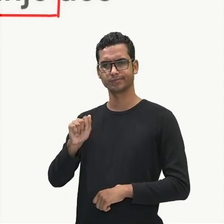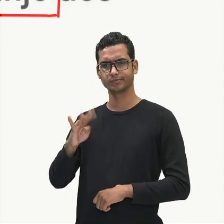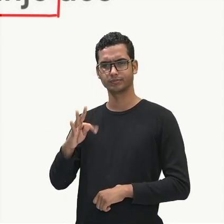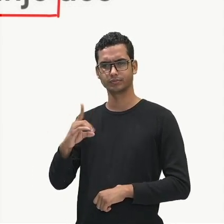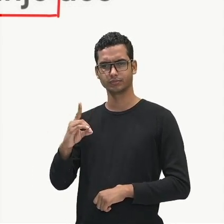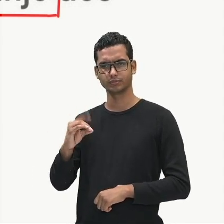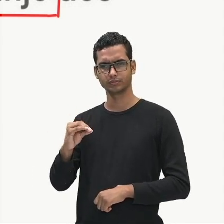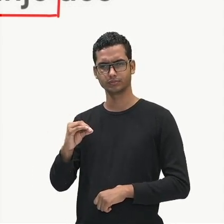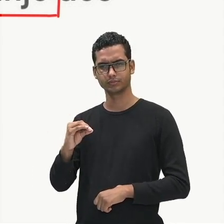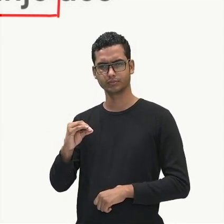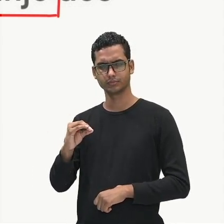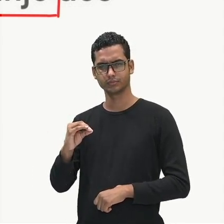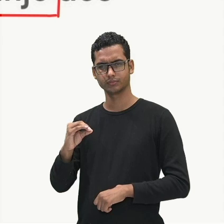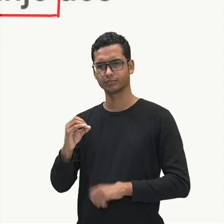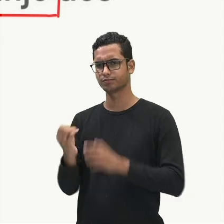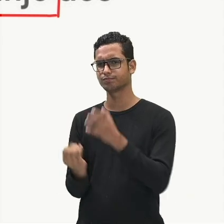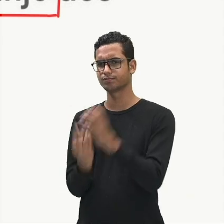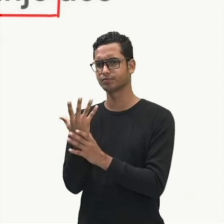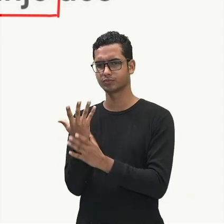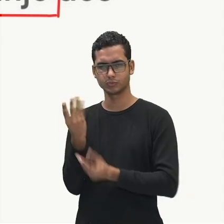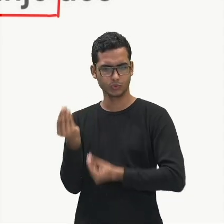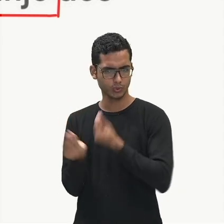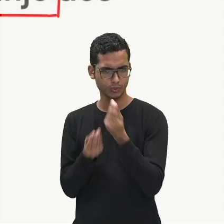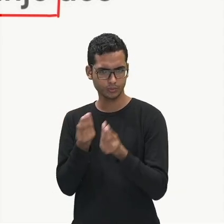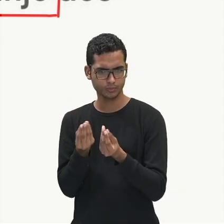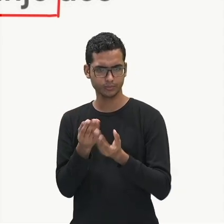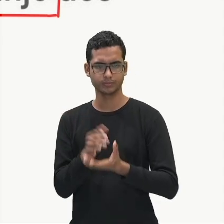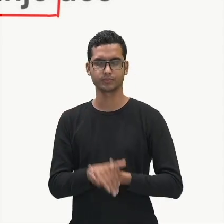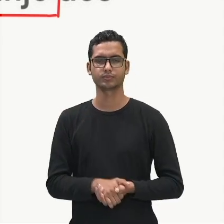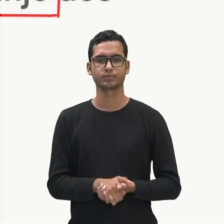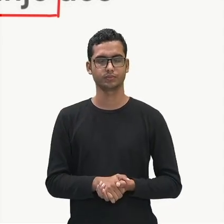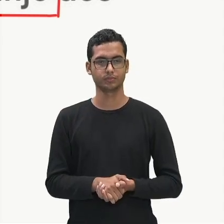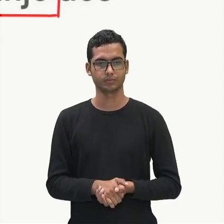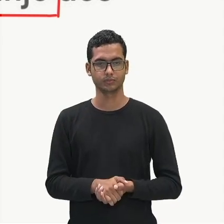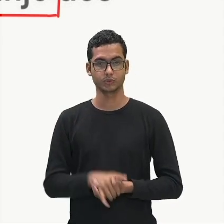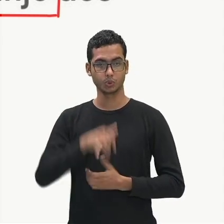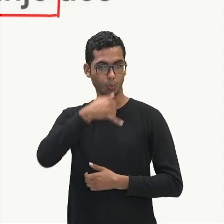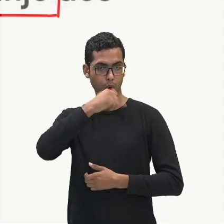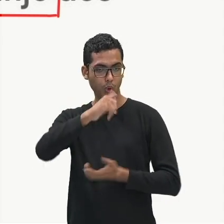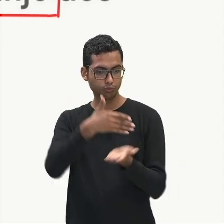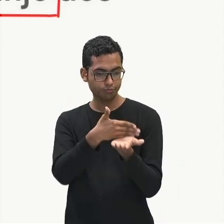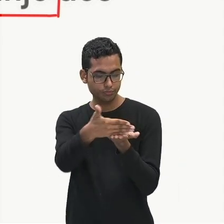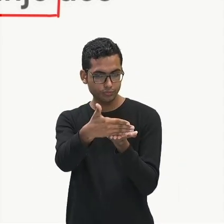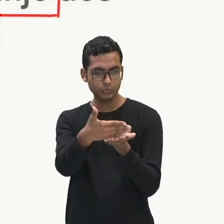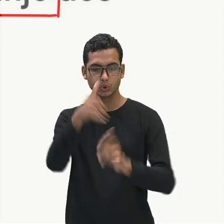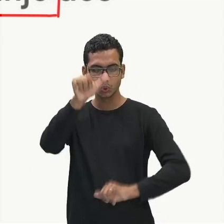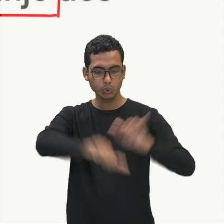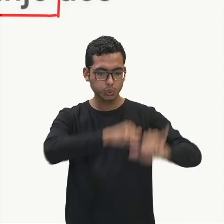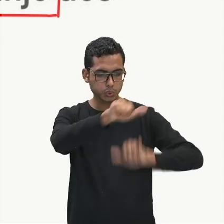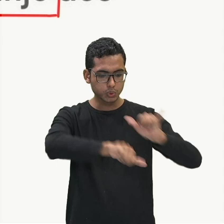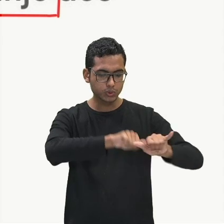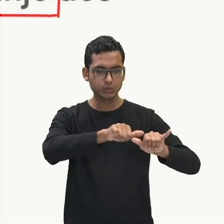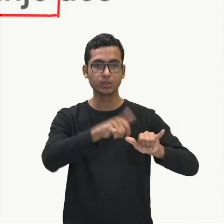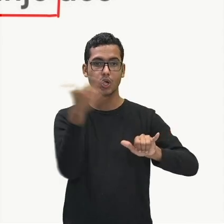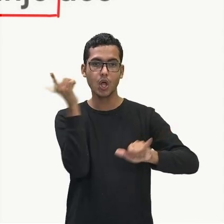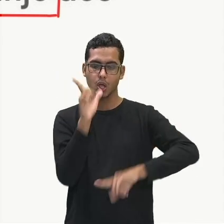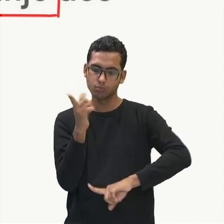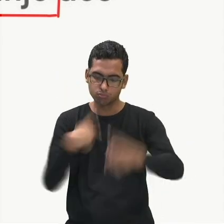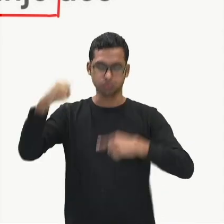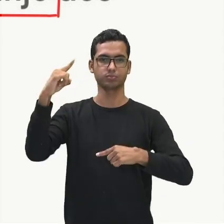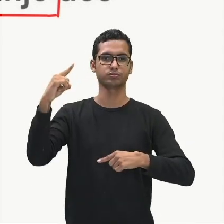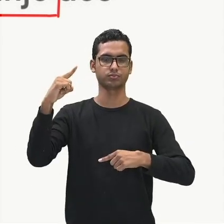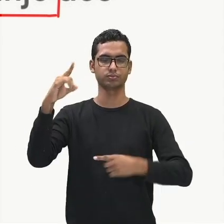é formado quando a energia de ativação para a reação ela é superada,